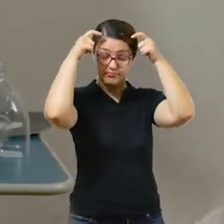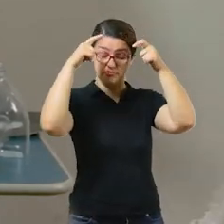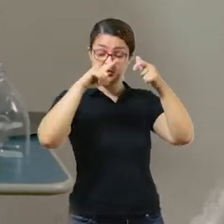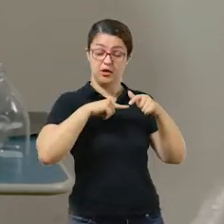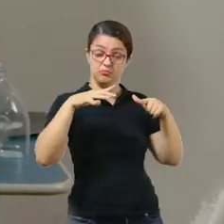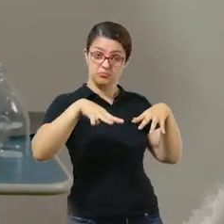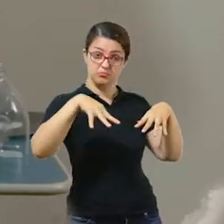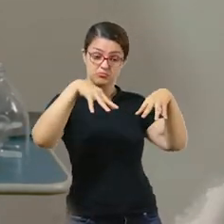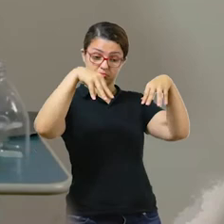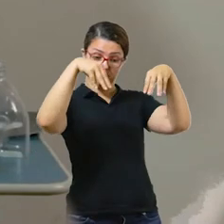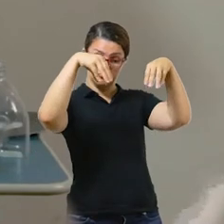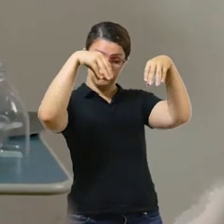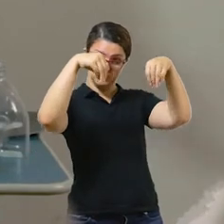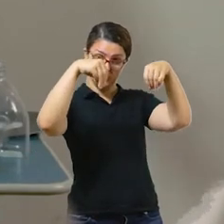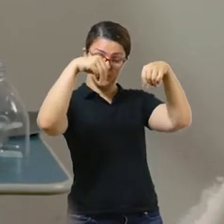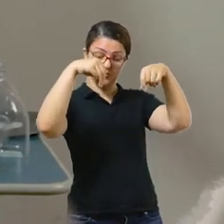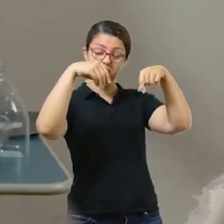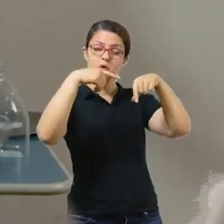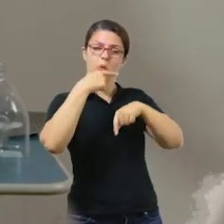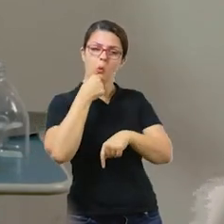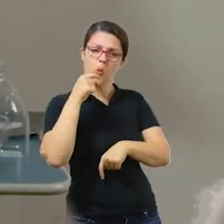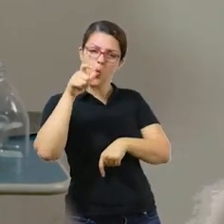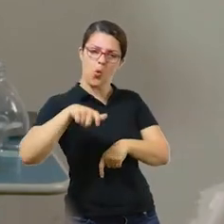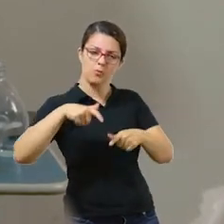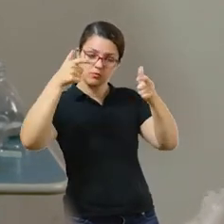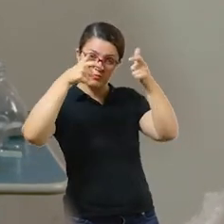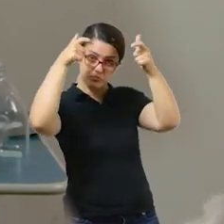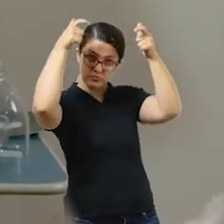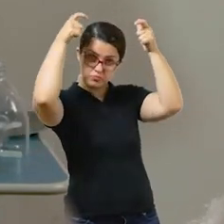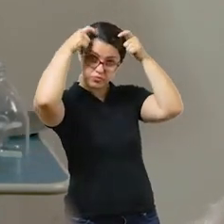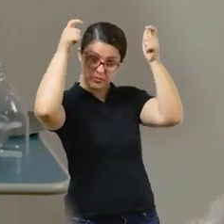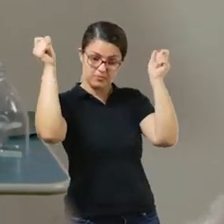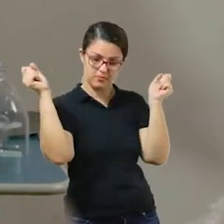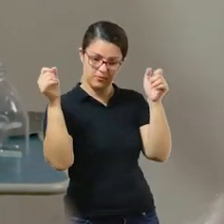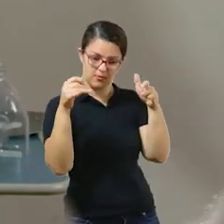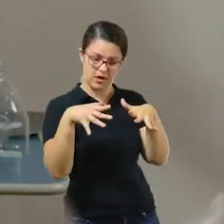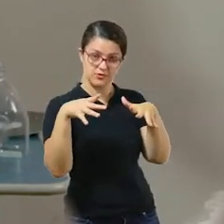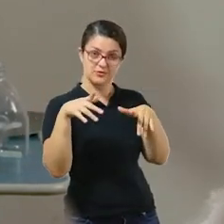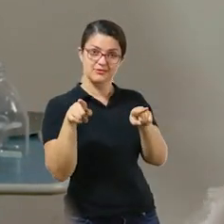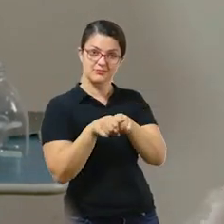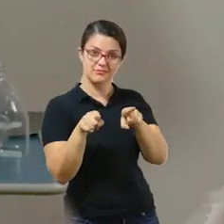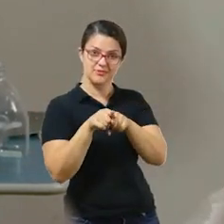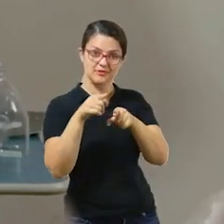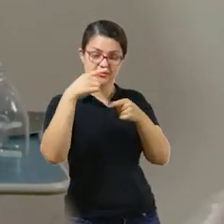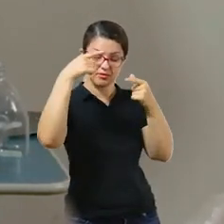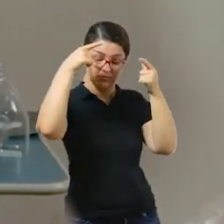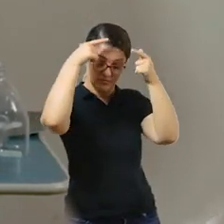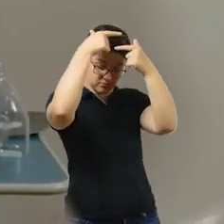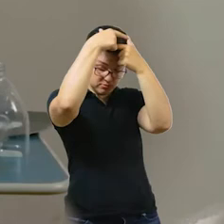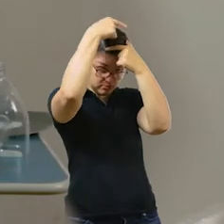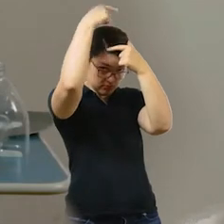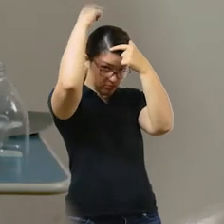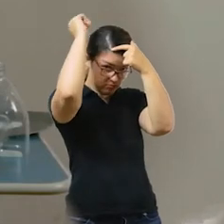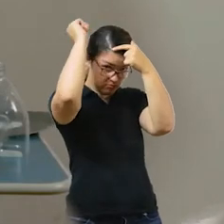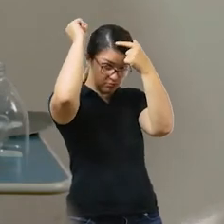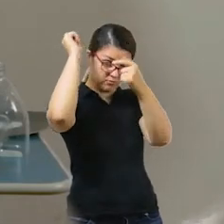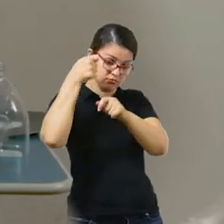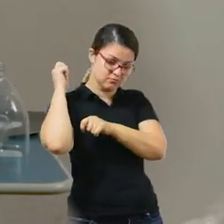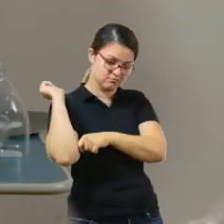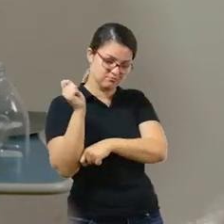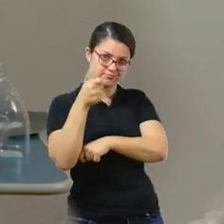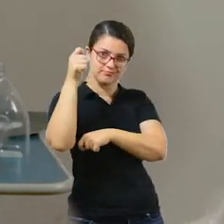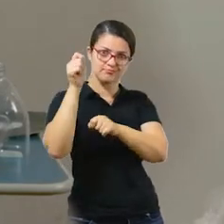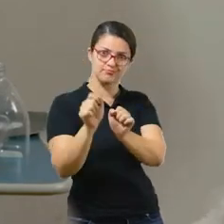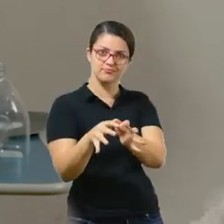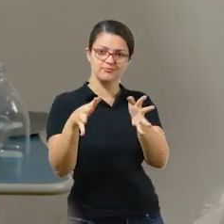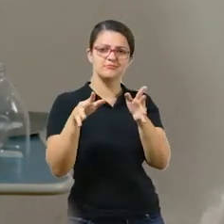castelo, tem o príncipe encantado, tem as fadas. E quem é que não gosta de ouvir uma história? Um